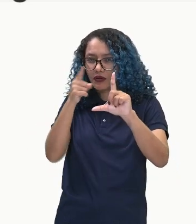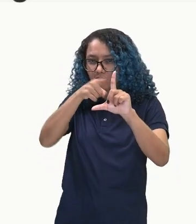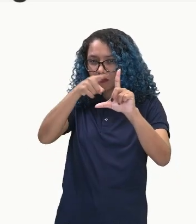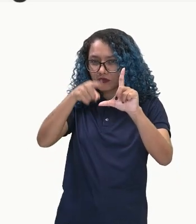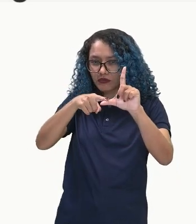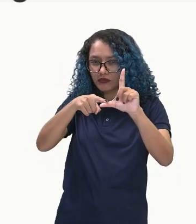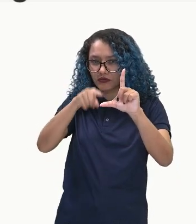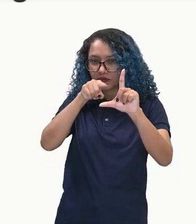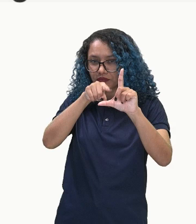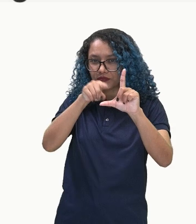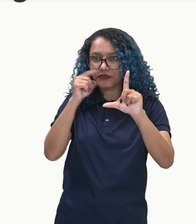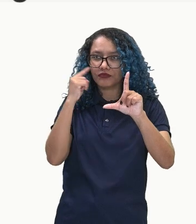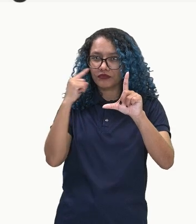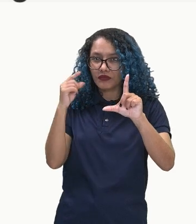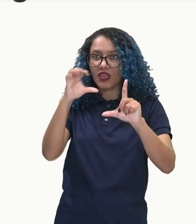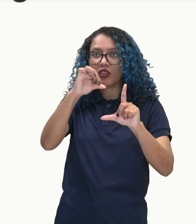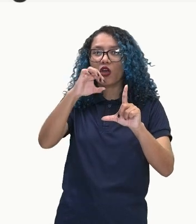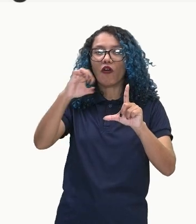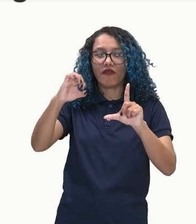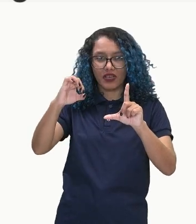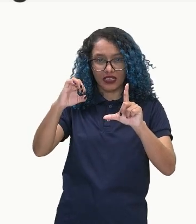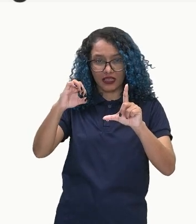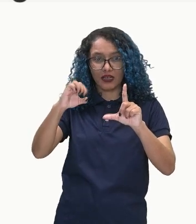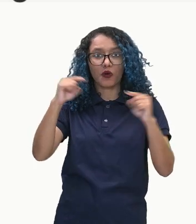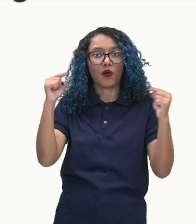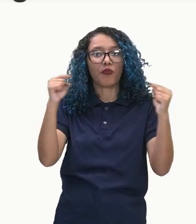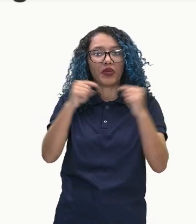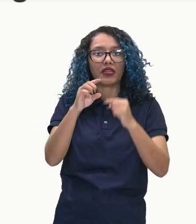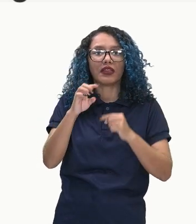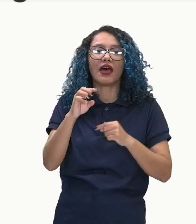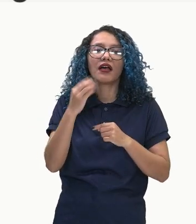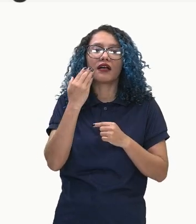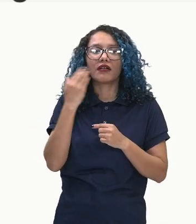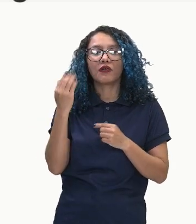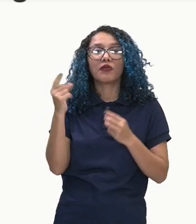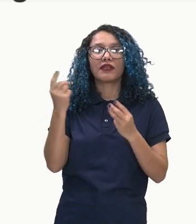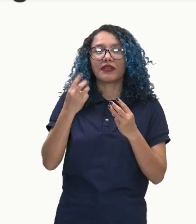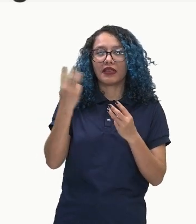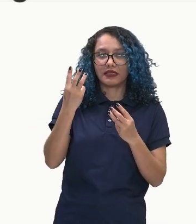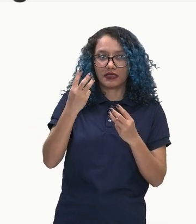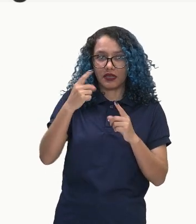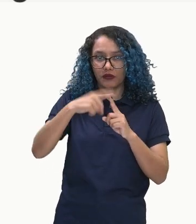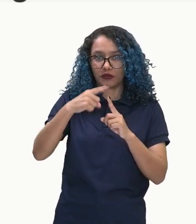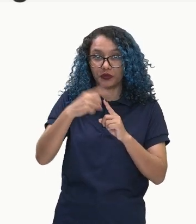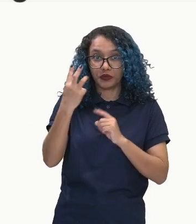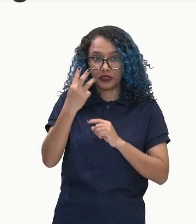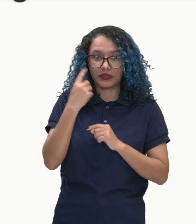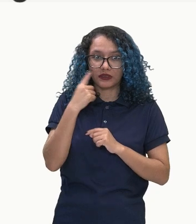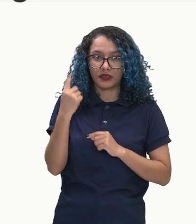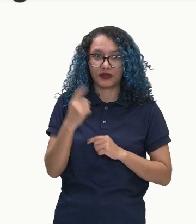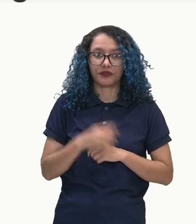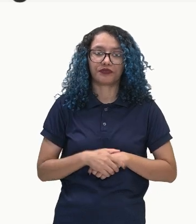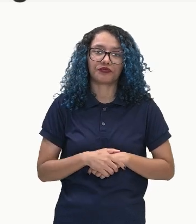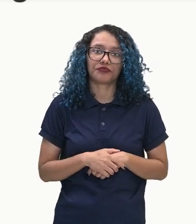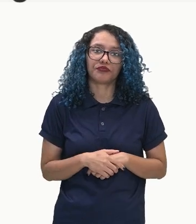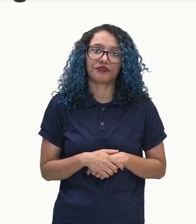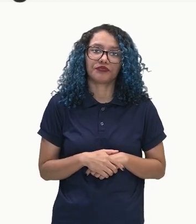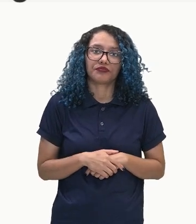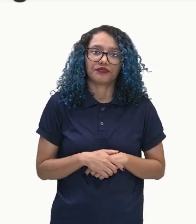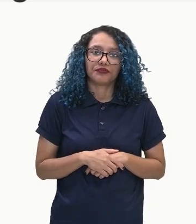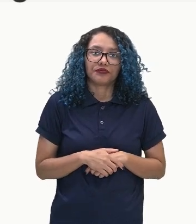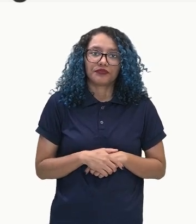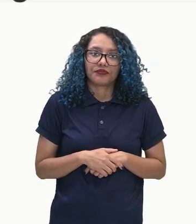90 graus, tá bom? Quando isso acontece, ele é um trapézio retângulo, tá bom? E o trapézio isósceles, lados